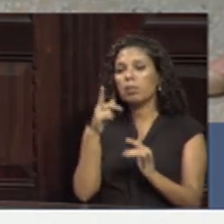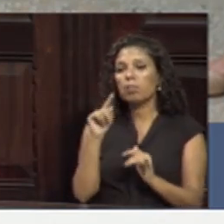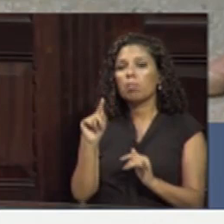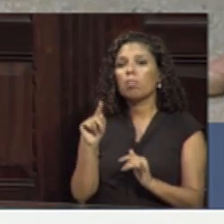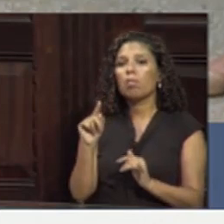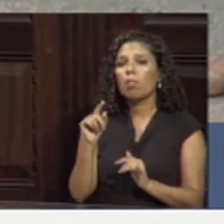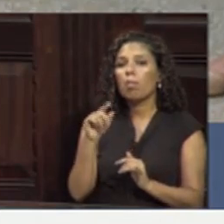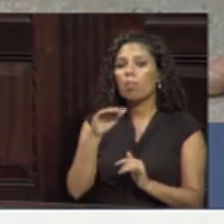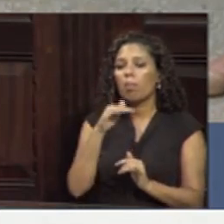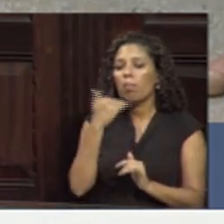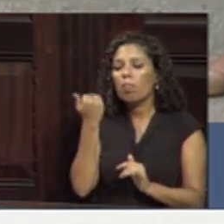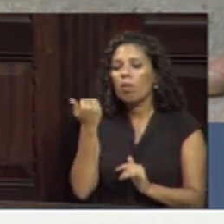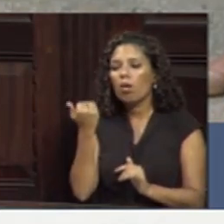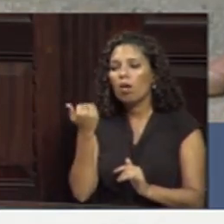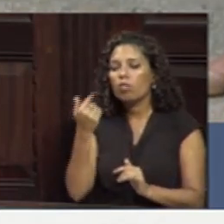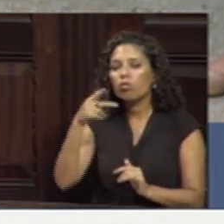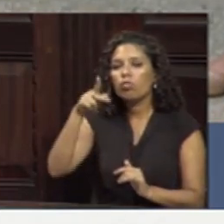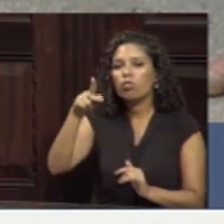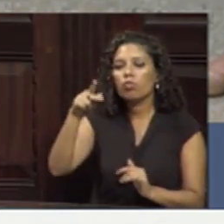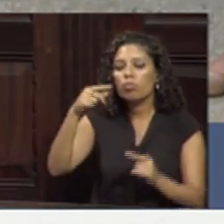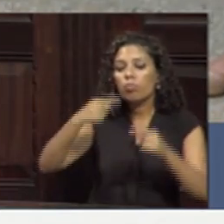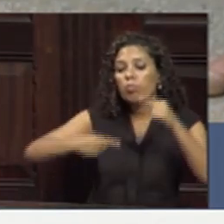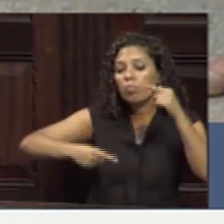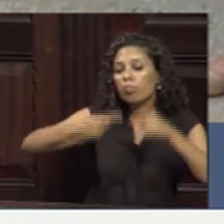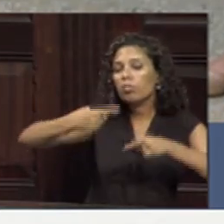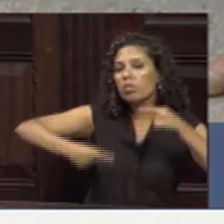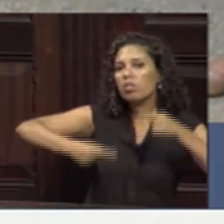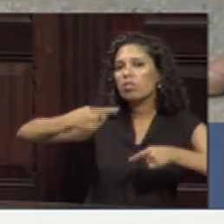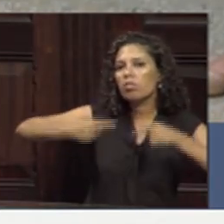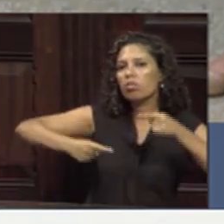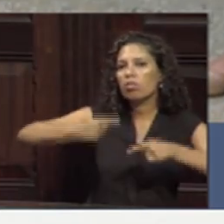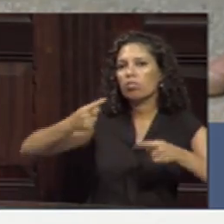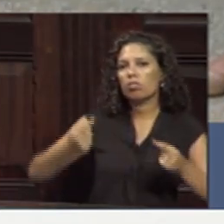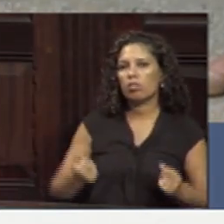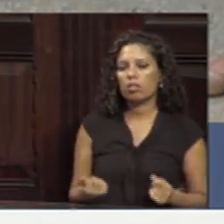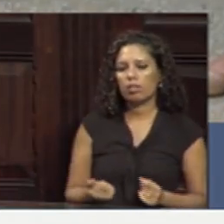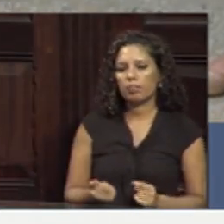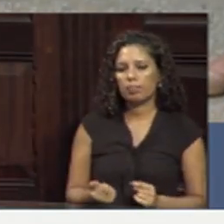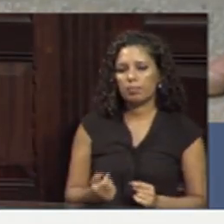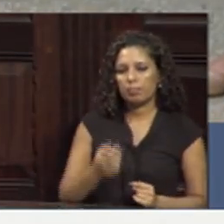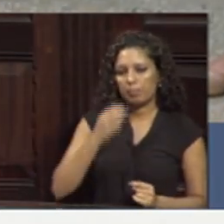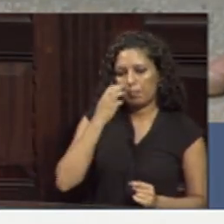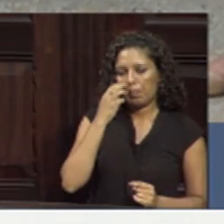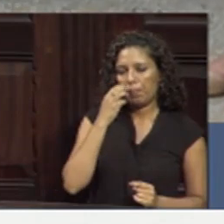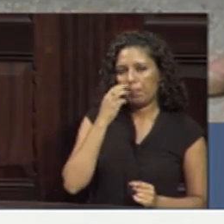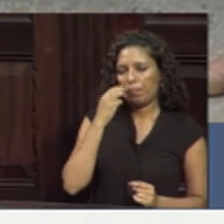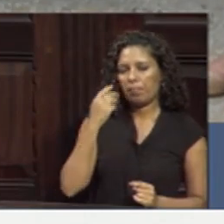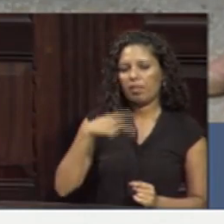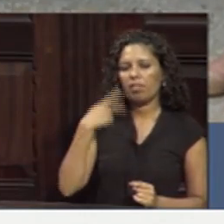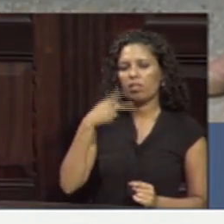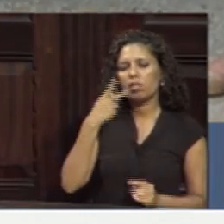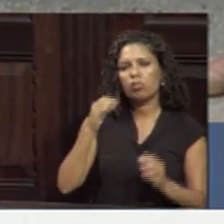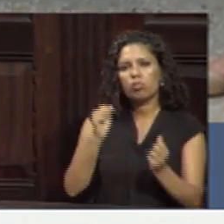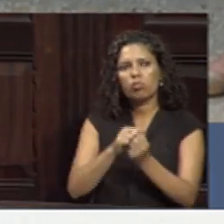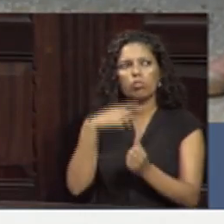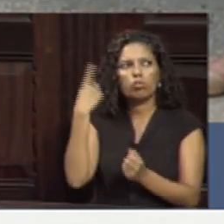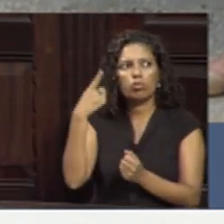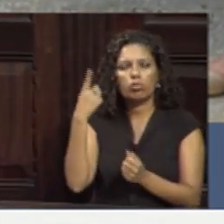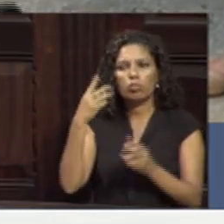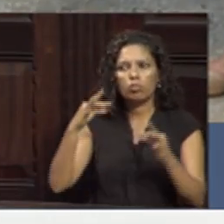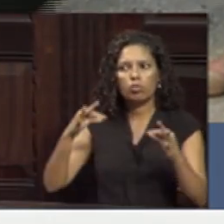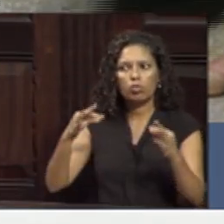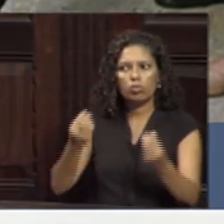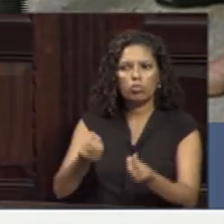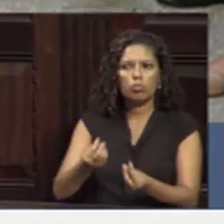posição, ele depois vai externar melhor o seu ponto de vista. Mas nós concordamos, e outros deputados também, que não só é uma